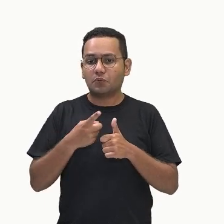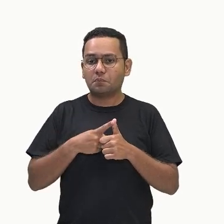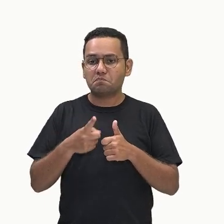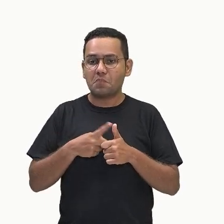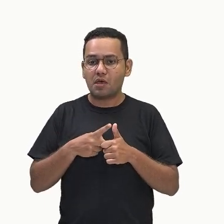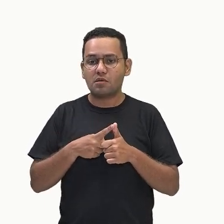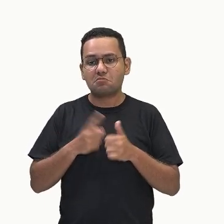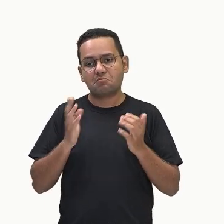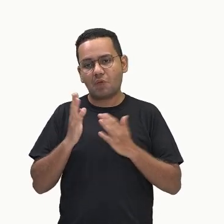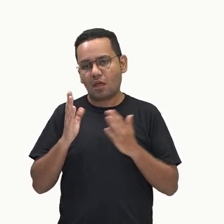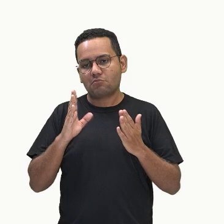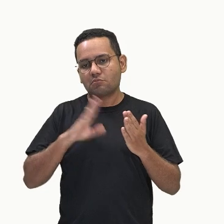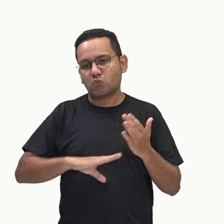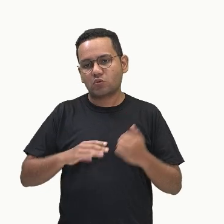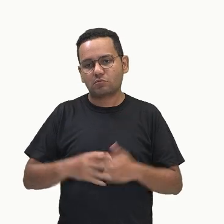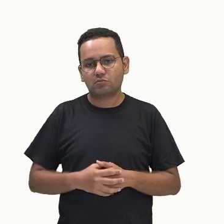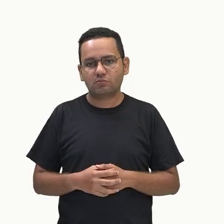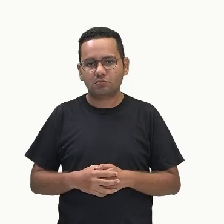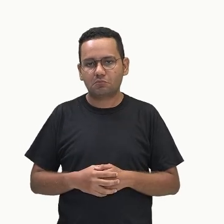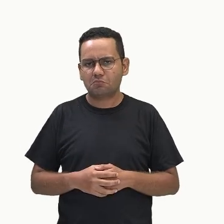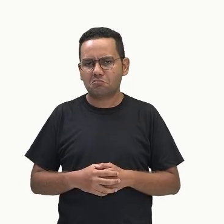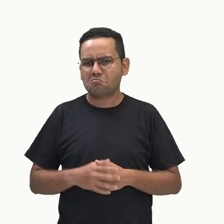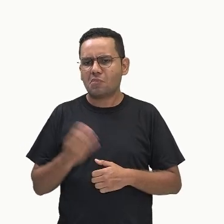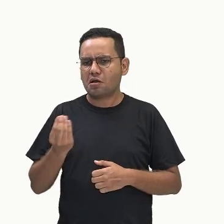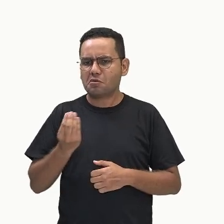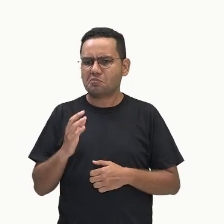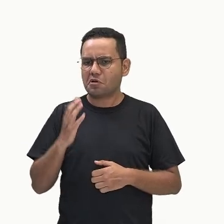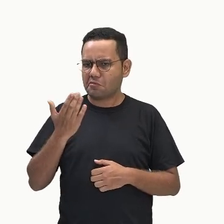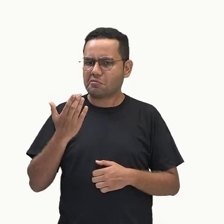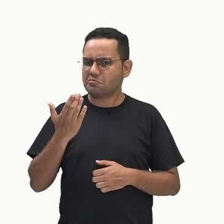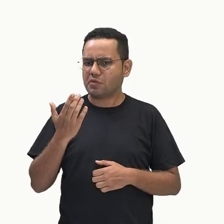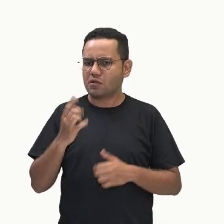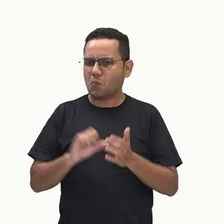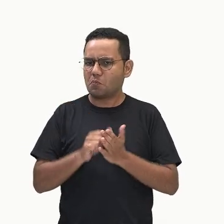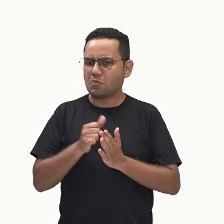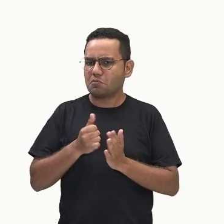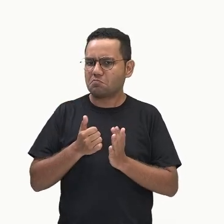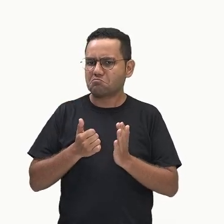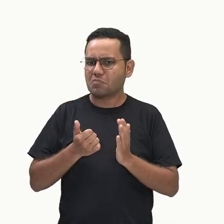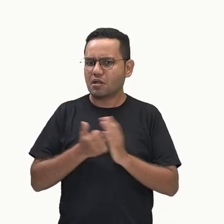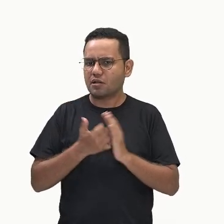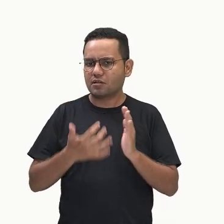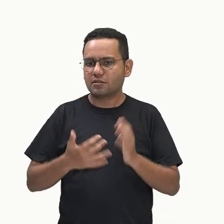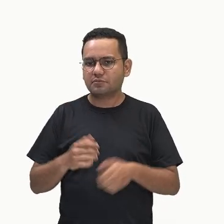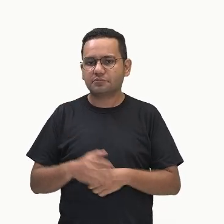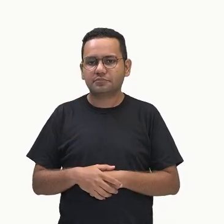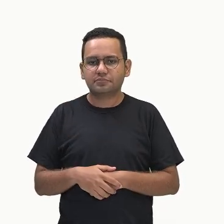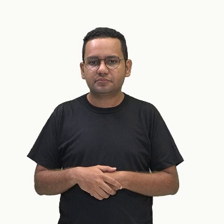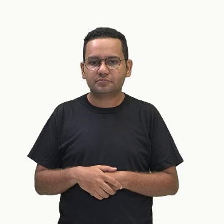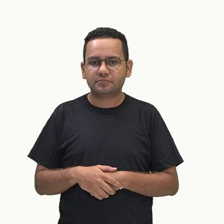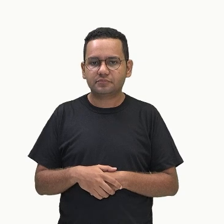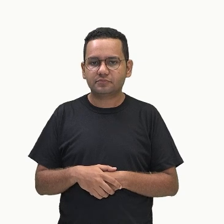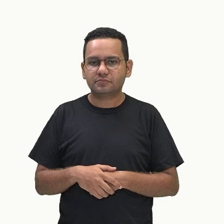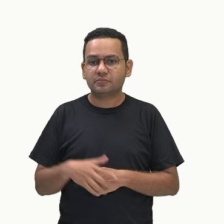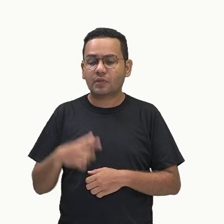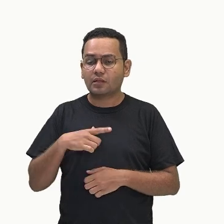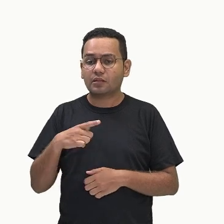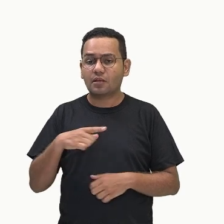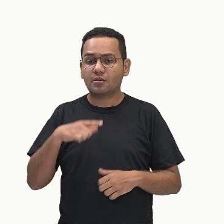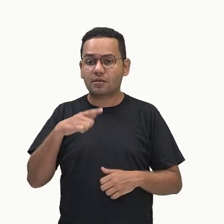que caracteriza o início da menstruação? O primeiro dia com